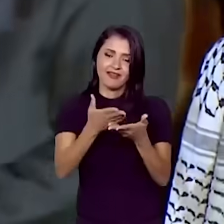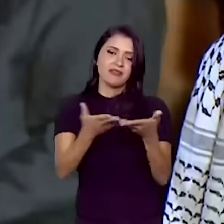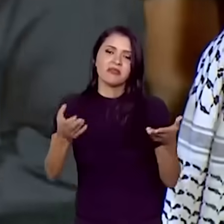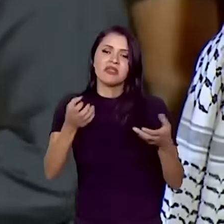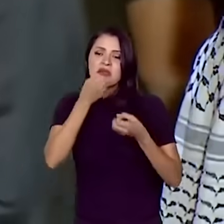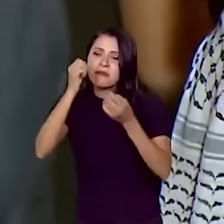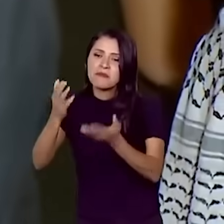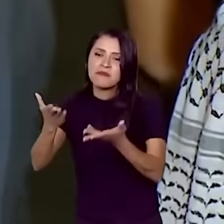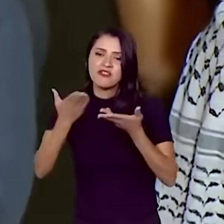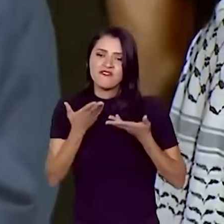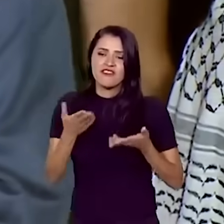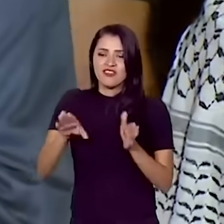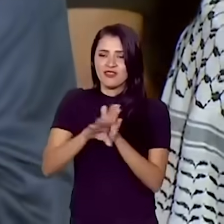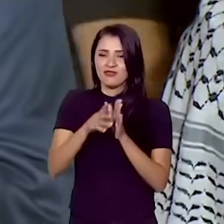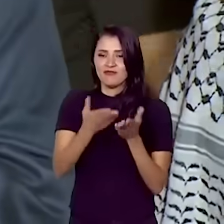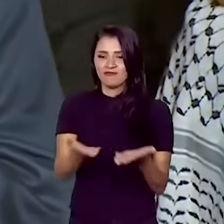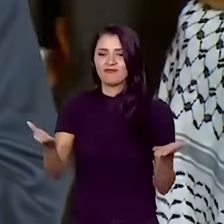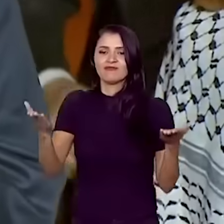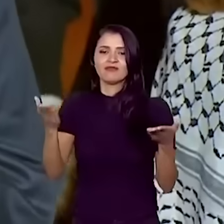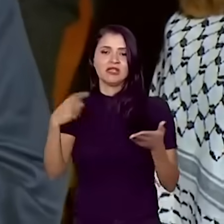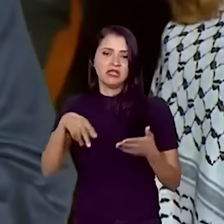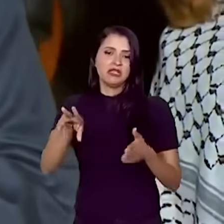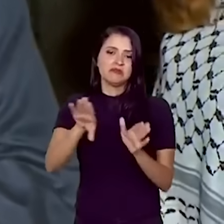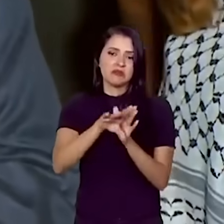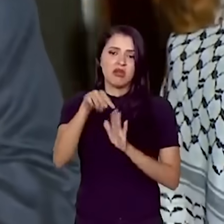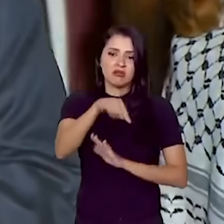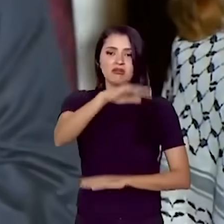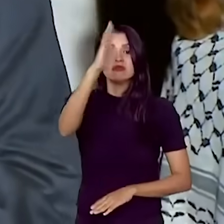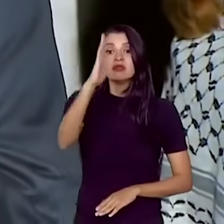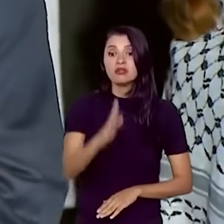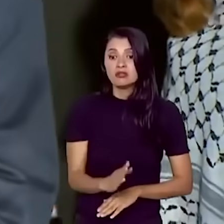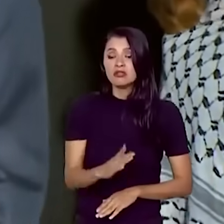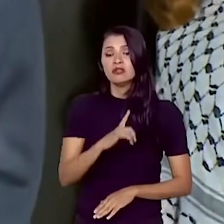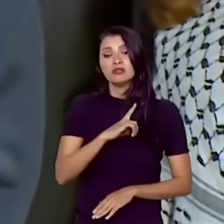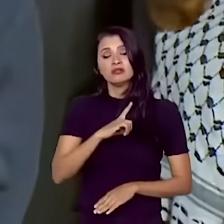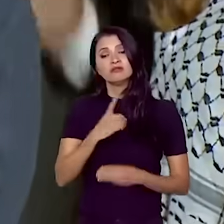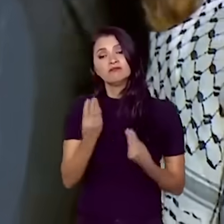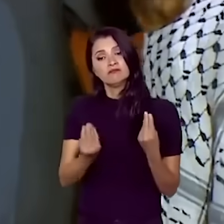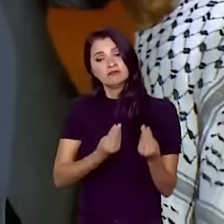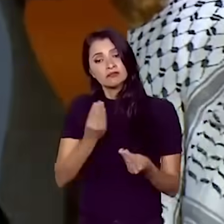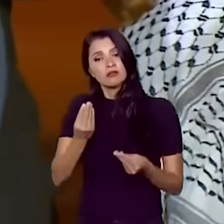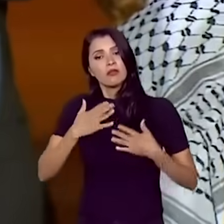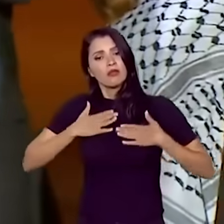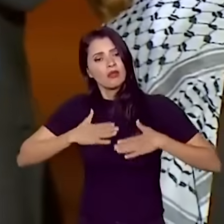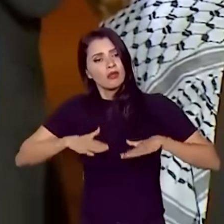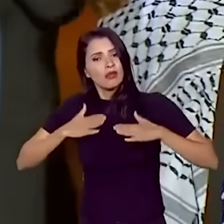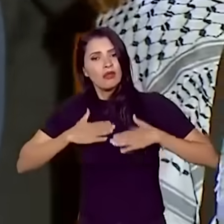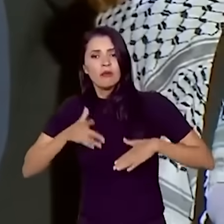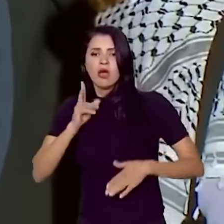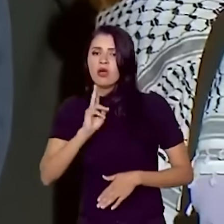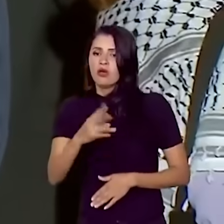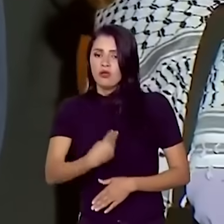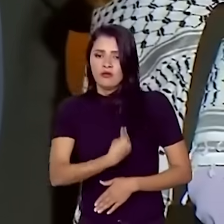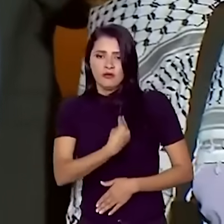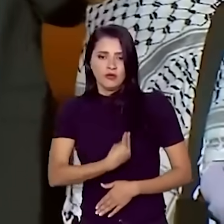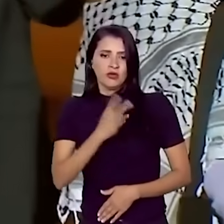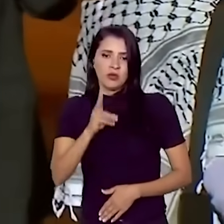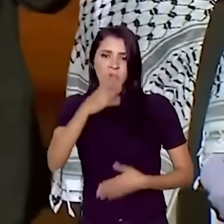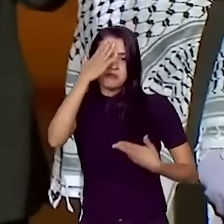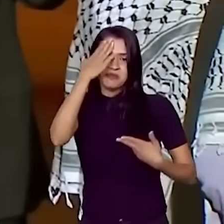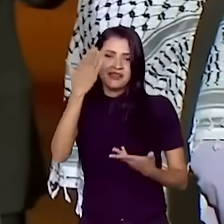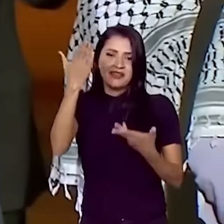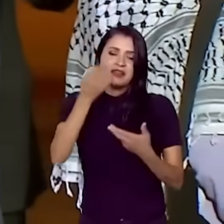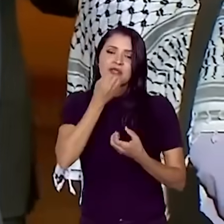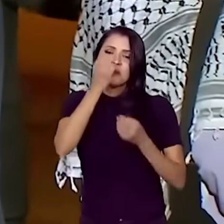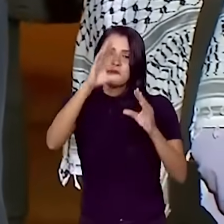e bem-vindos os que chegaram e que encontrem no Brasil a tranquilidade para continuar suas vidas. Muito